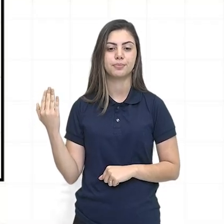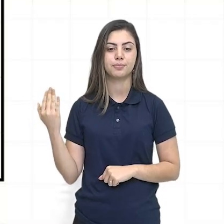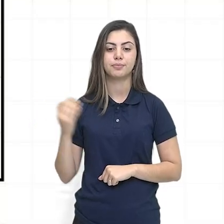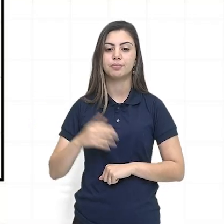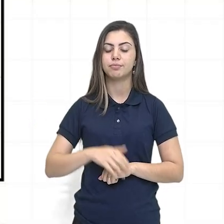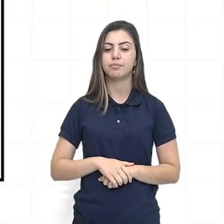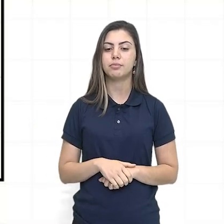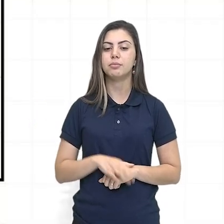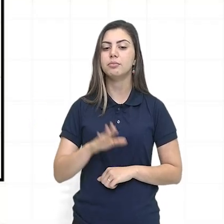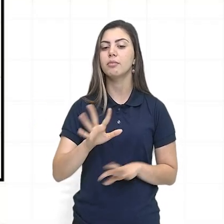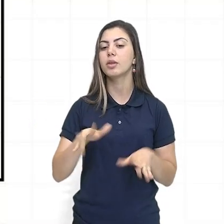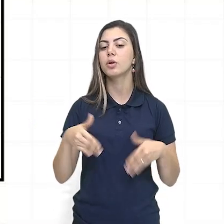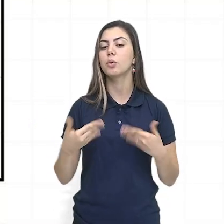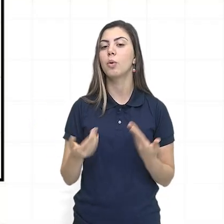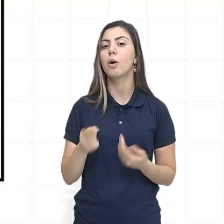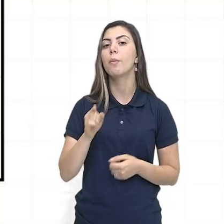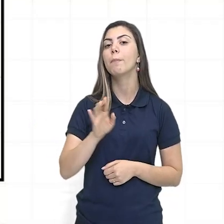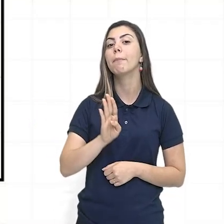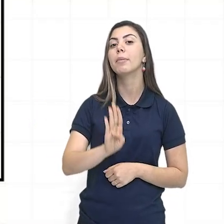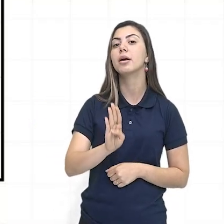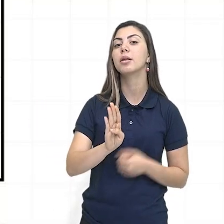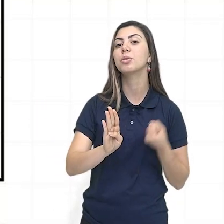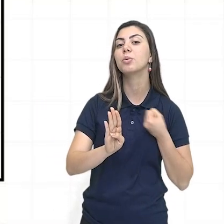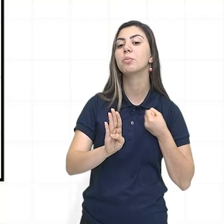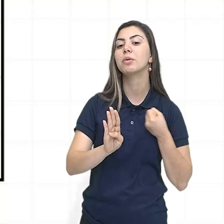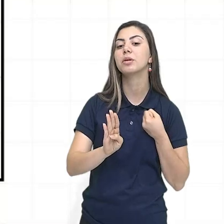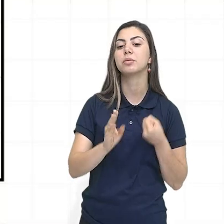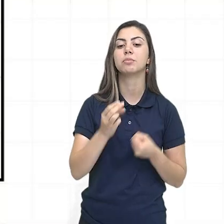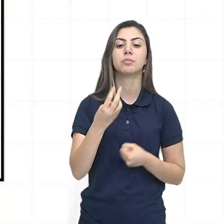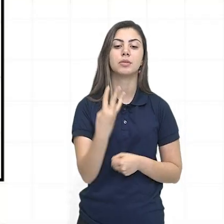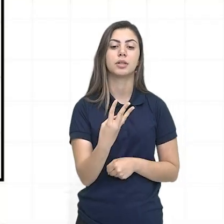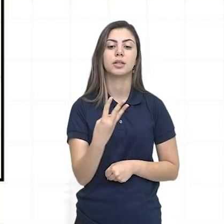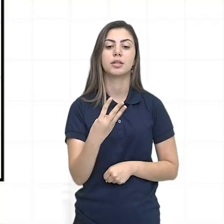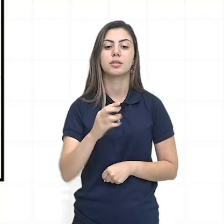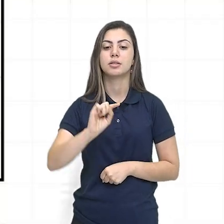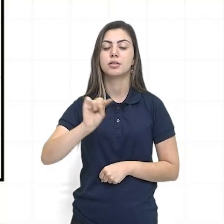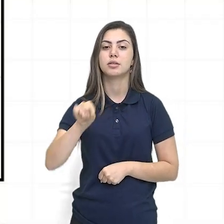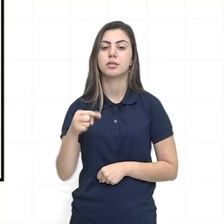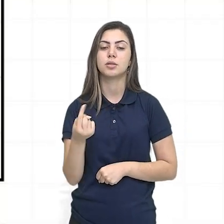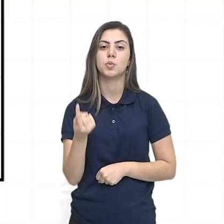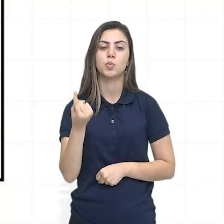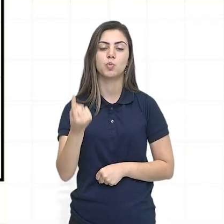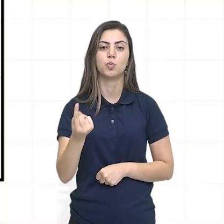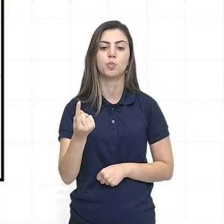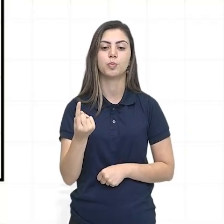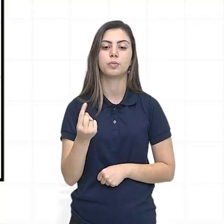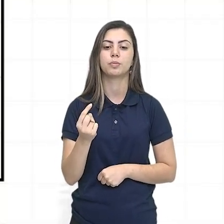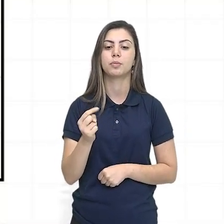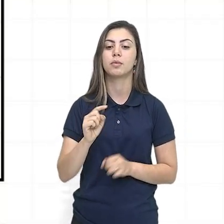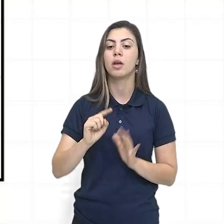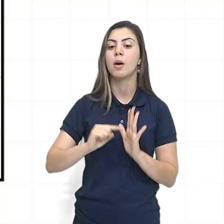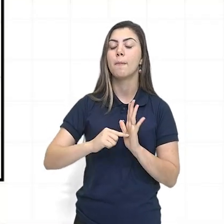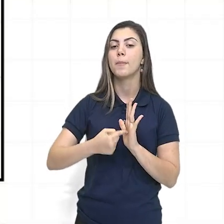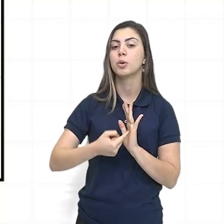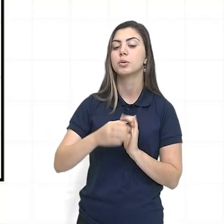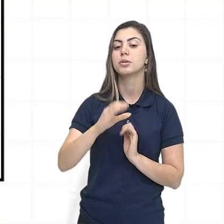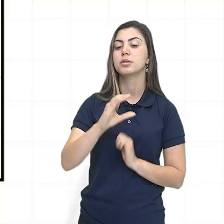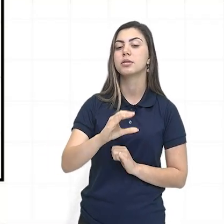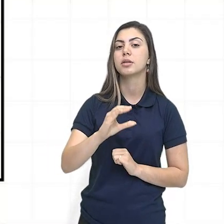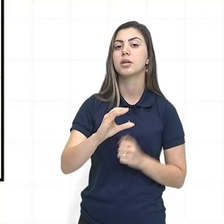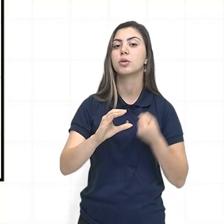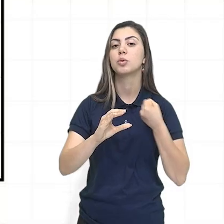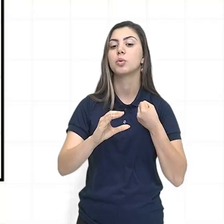4. Qual foi a coordenada de B? 3, olha, e 1. Ó. Qual foi a coordenada de